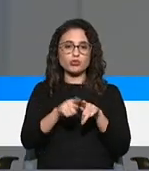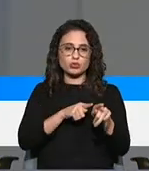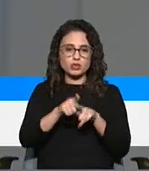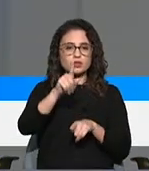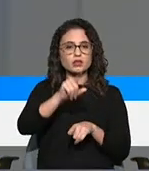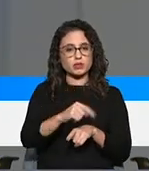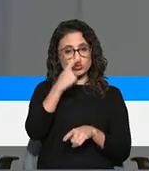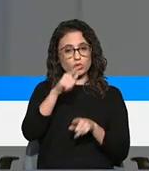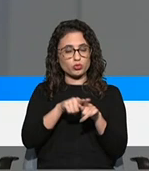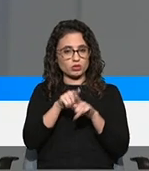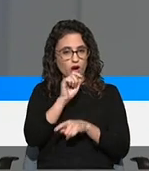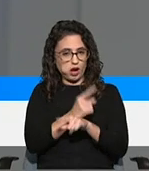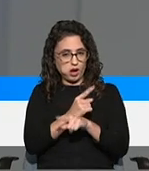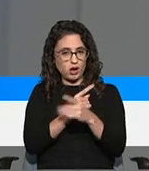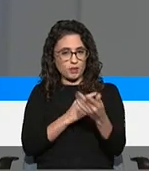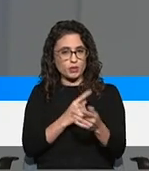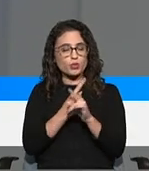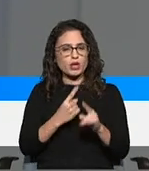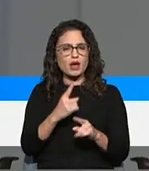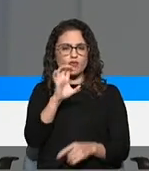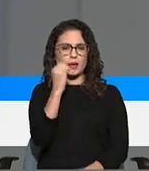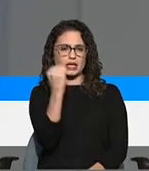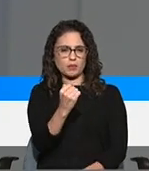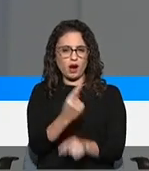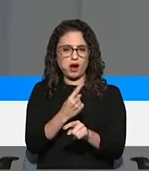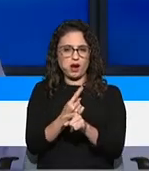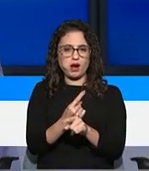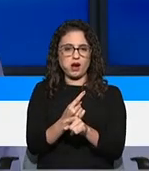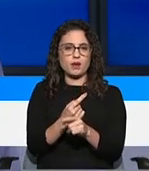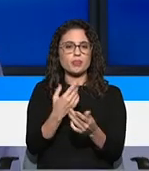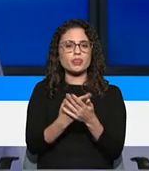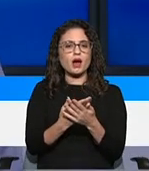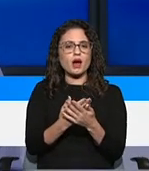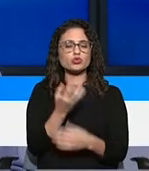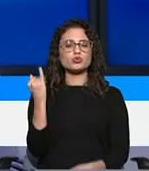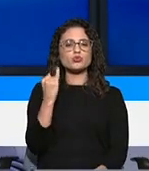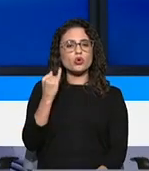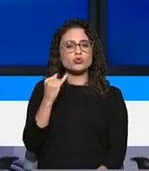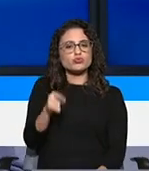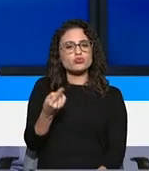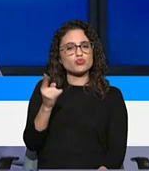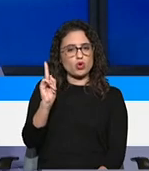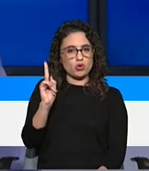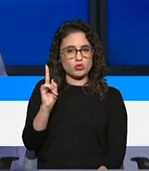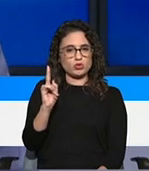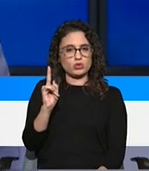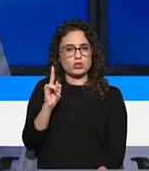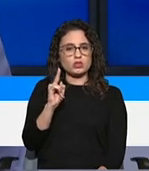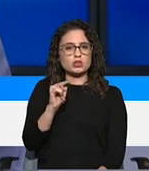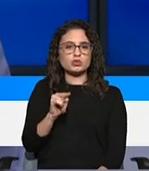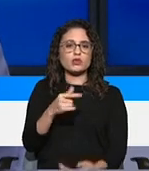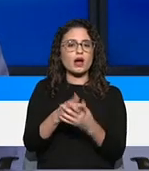políticos porque este tipo de crime eh não atinge as instituições isto não vem atacar o PS ou o